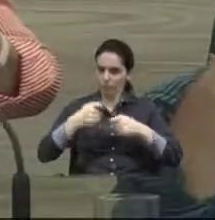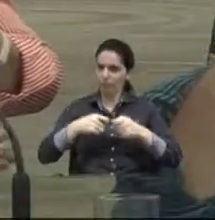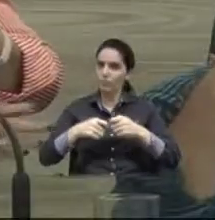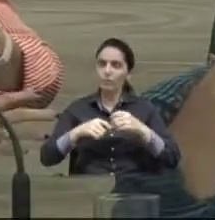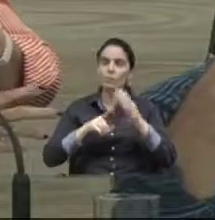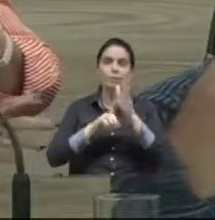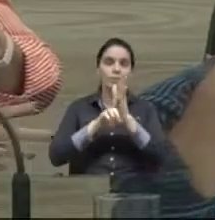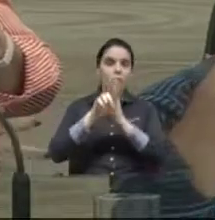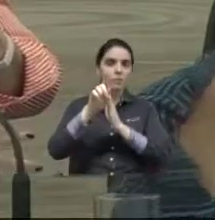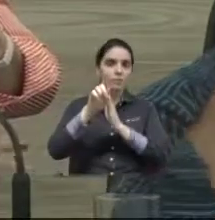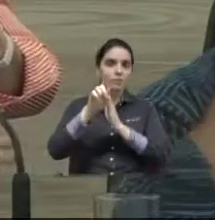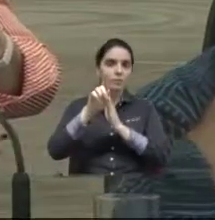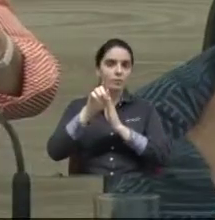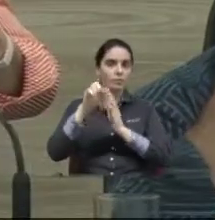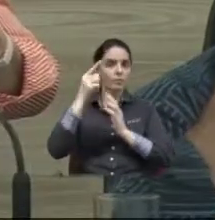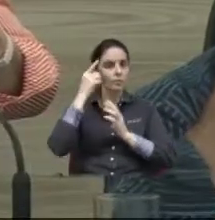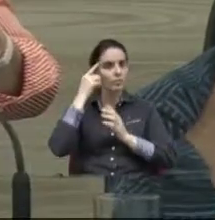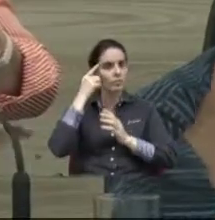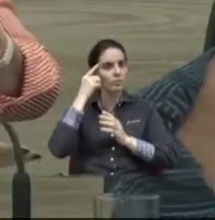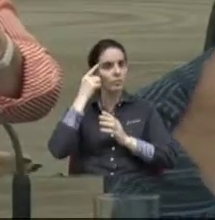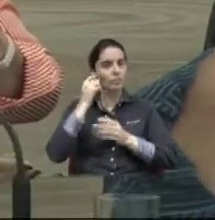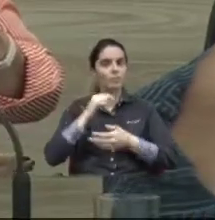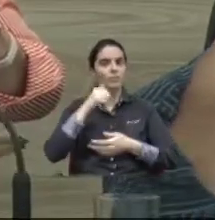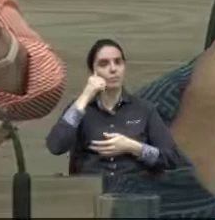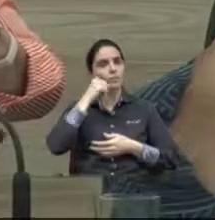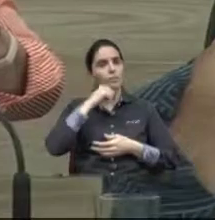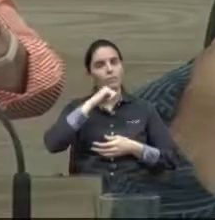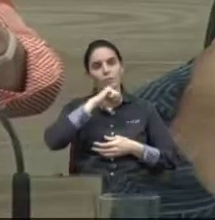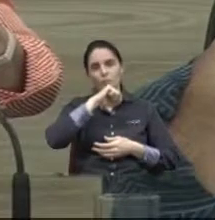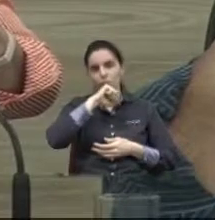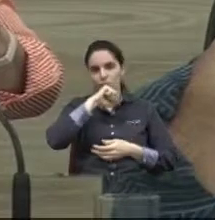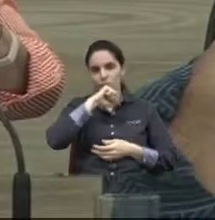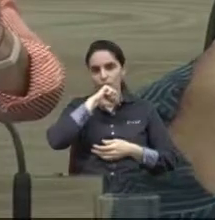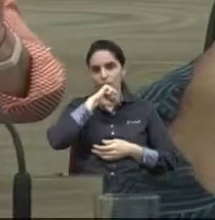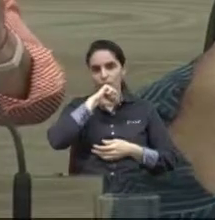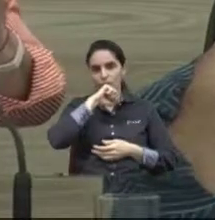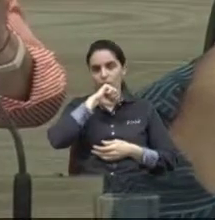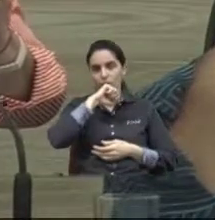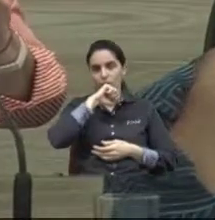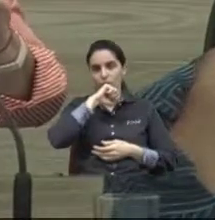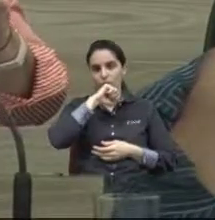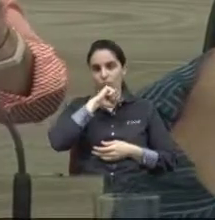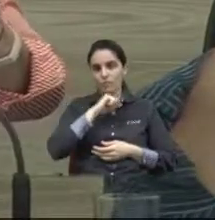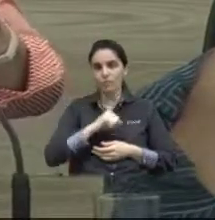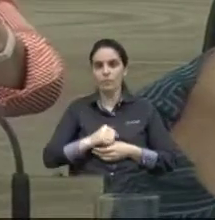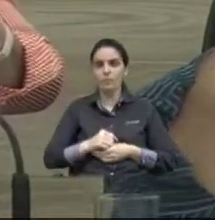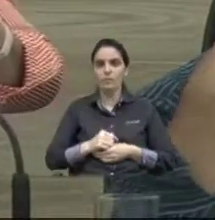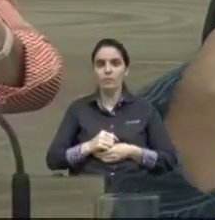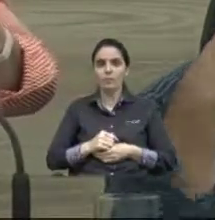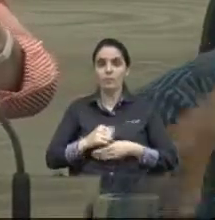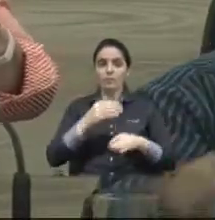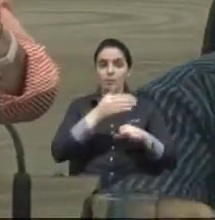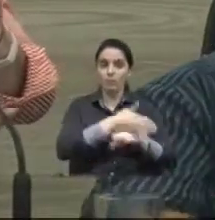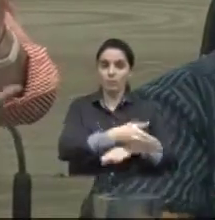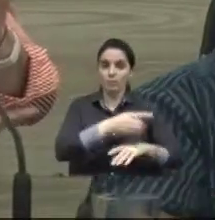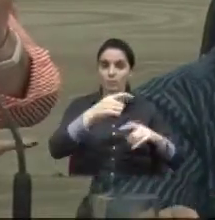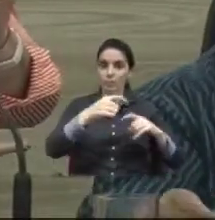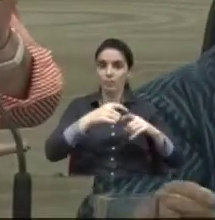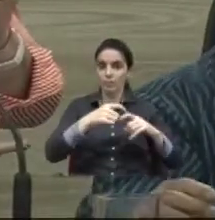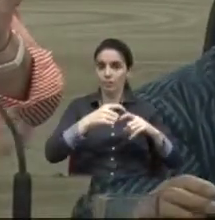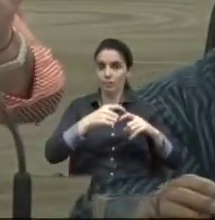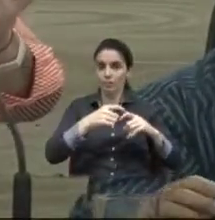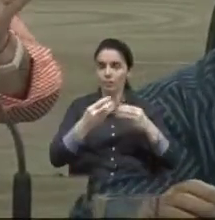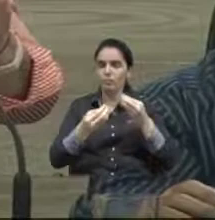requerimentos baseados nisso, justamente de mães, né, que não têm a mínima condição, como é que a criança vai sozinha